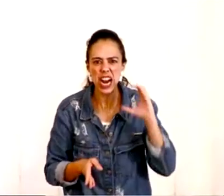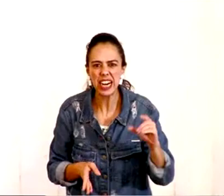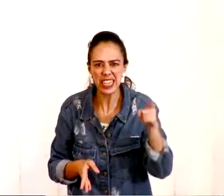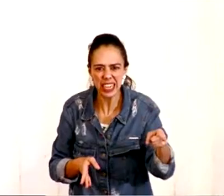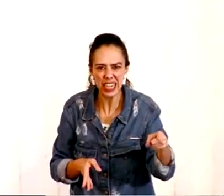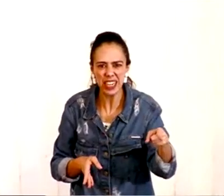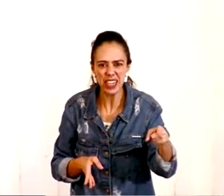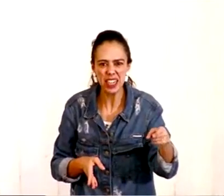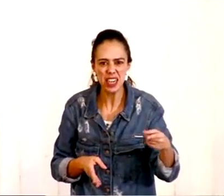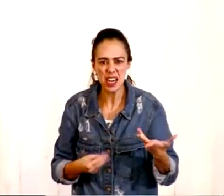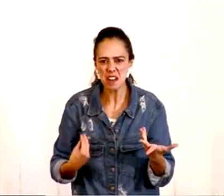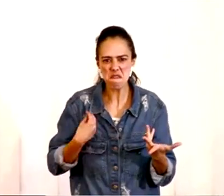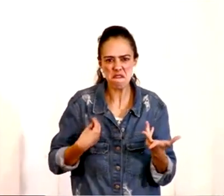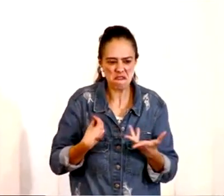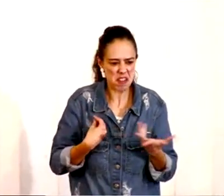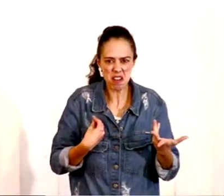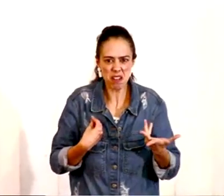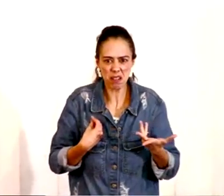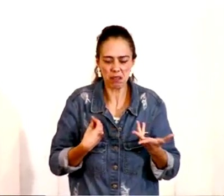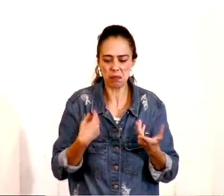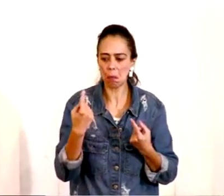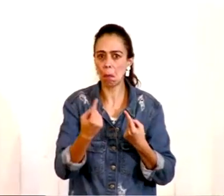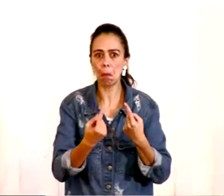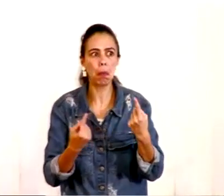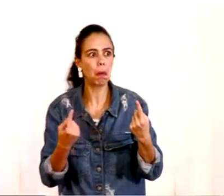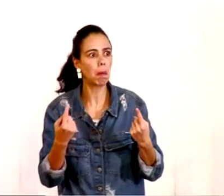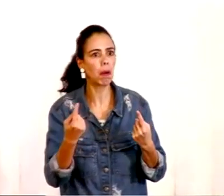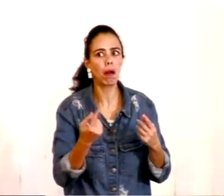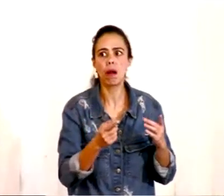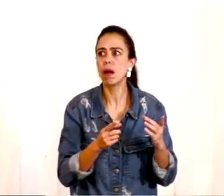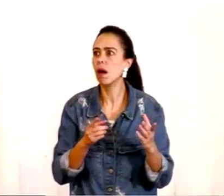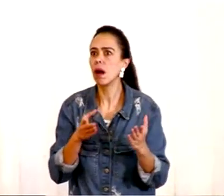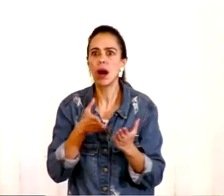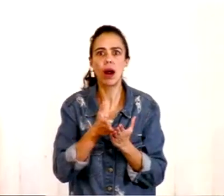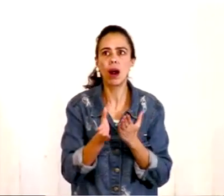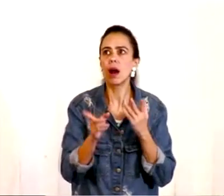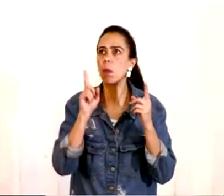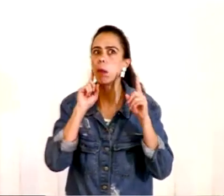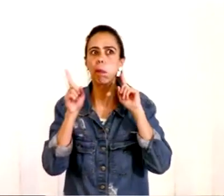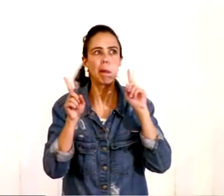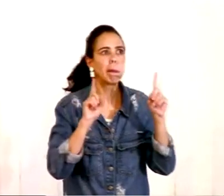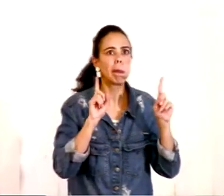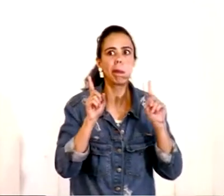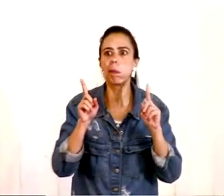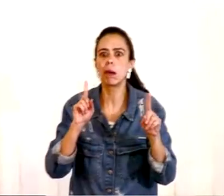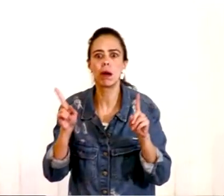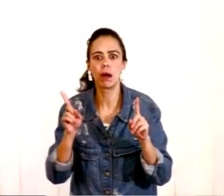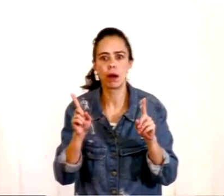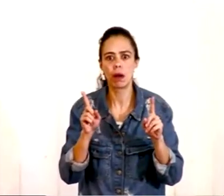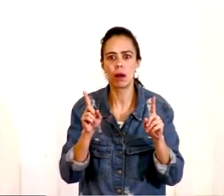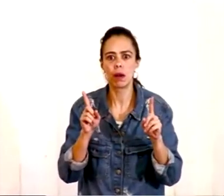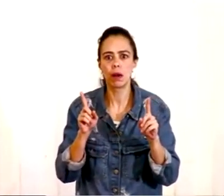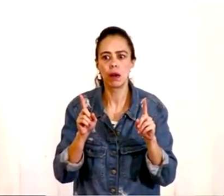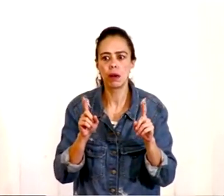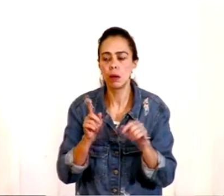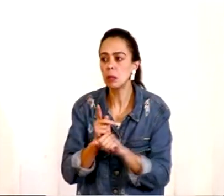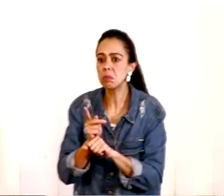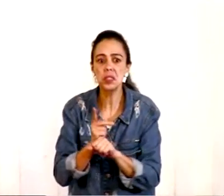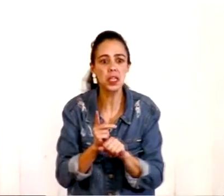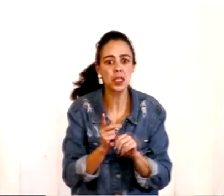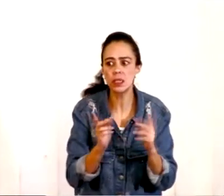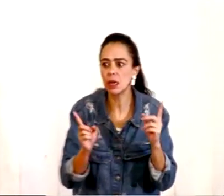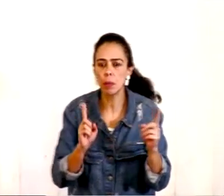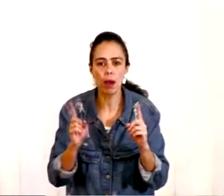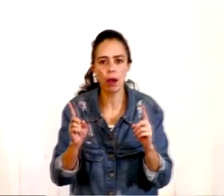tentando encontrar algo para sobreviver. E qual foi a resposta de